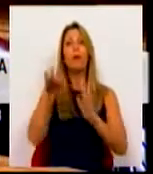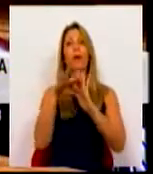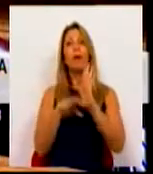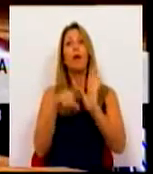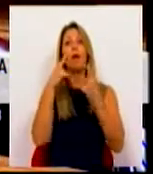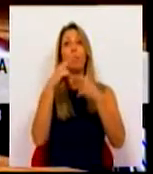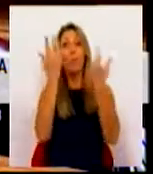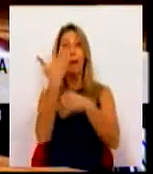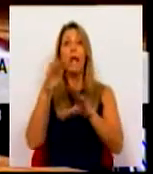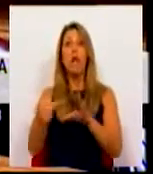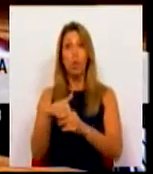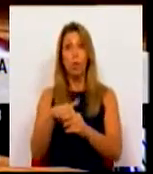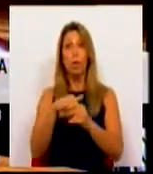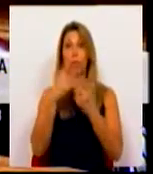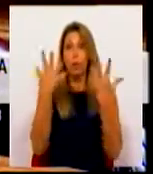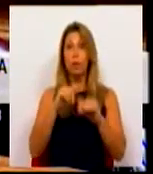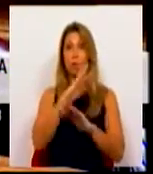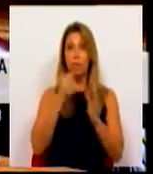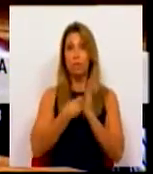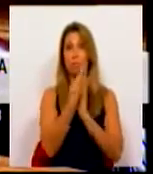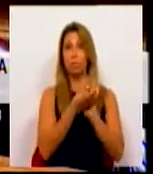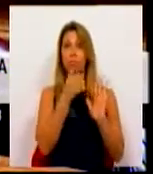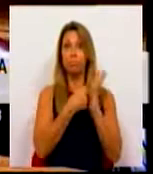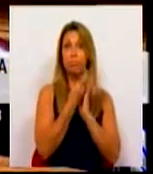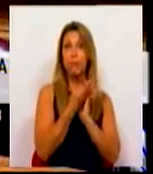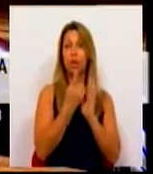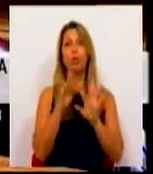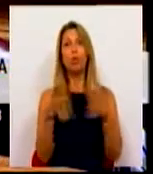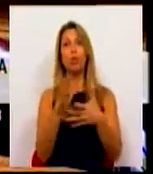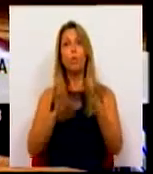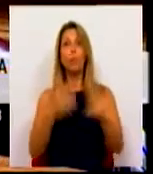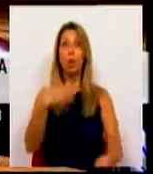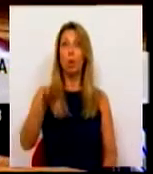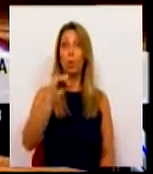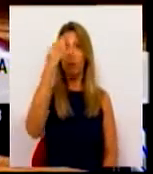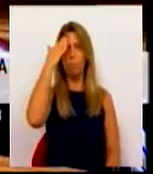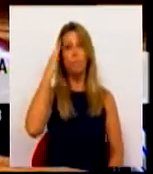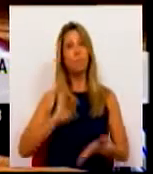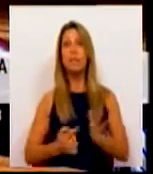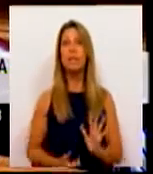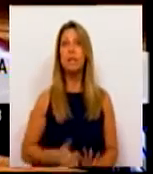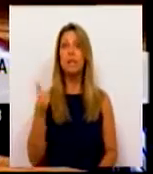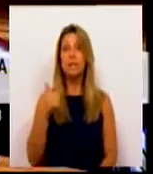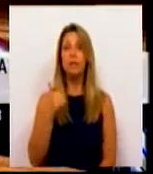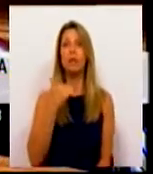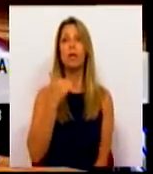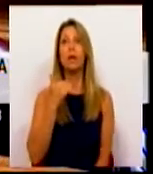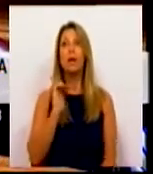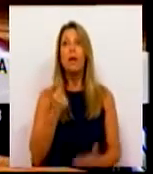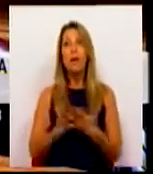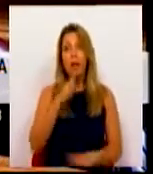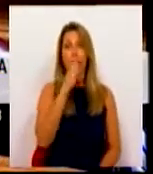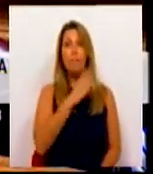orçamento contém também um conjunto de medidas que o Grupo Parlamentar do PS entende como essenciais à materialização da